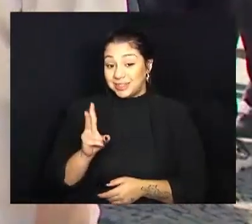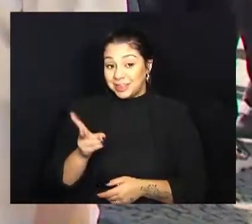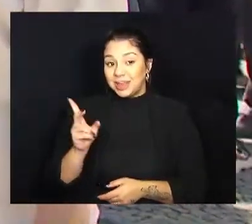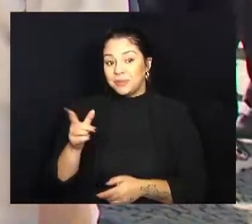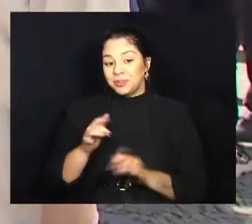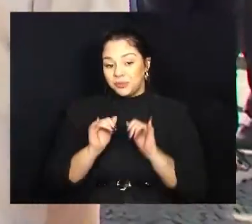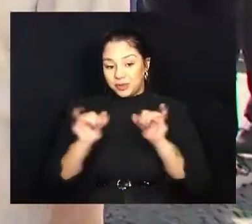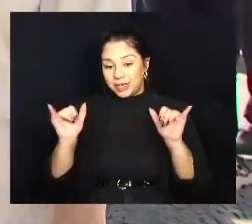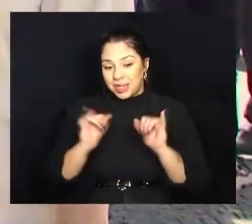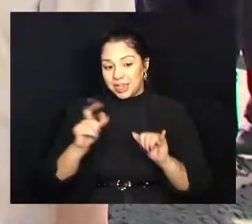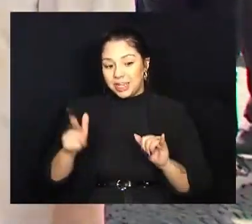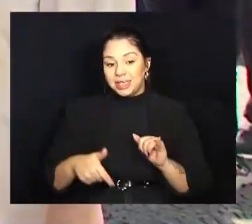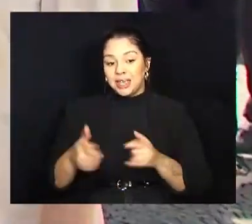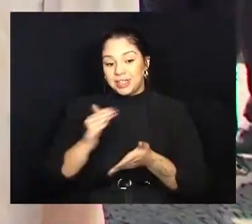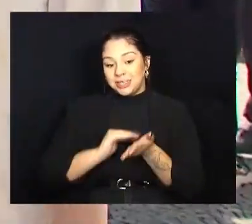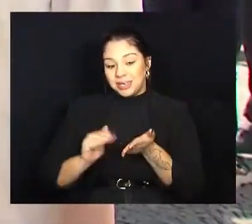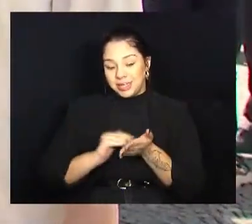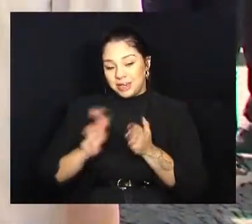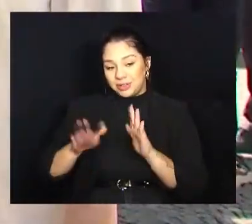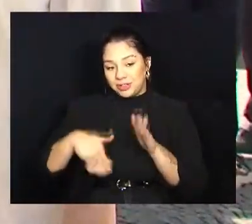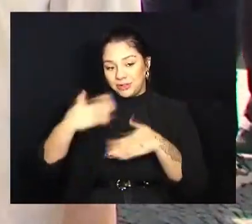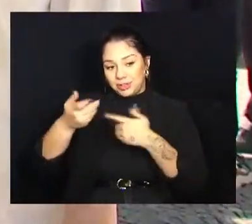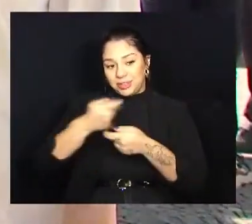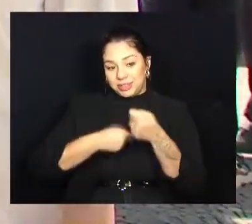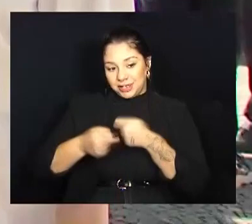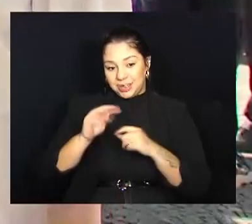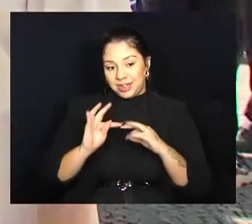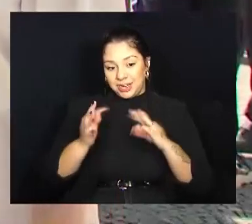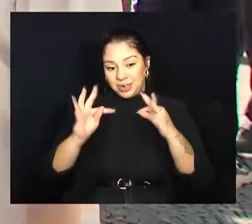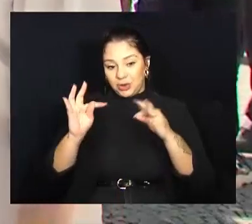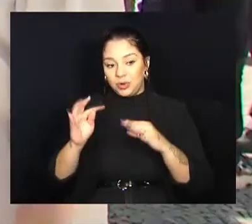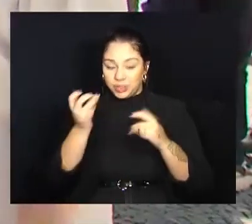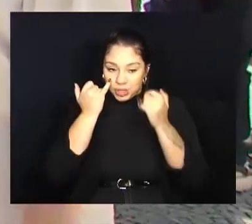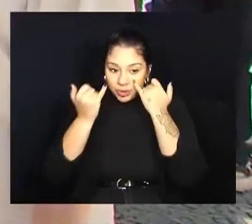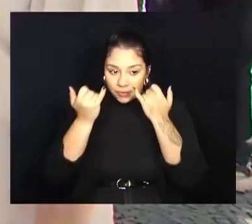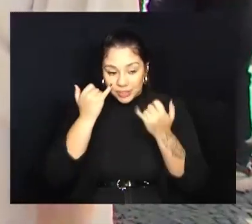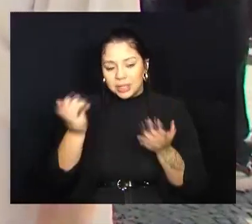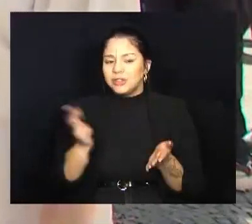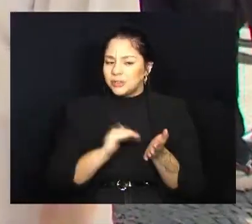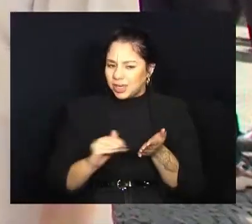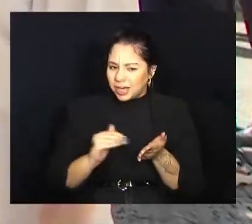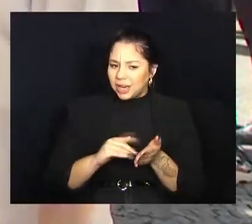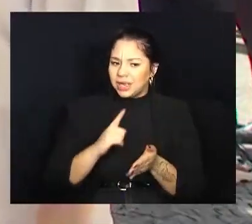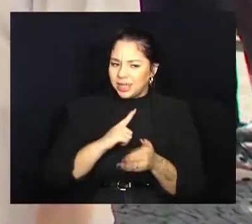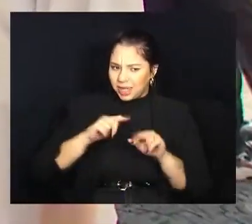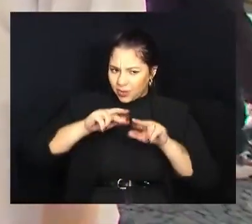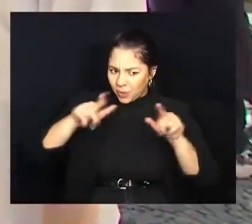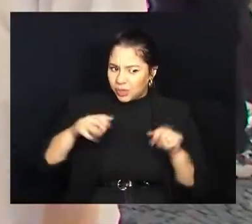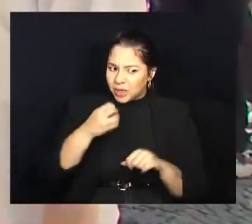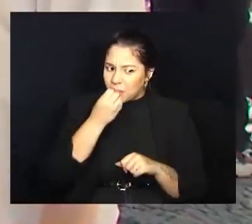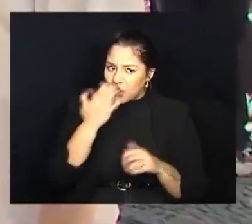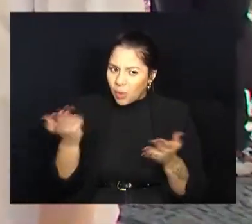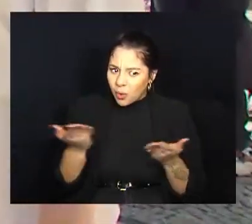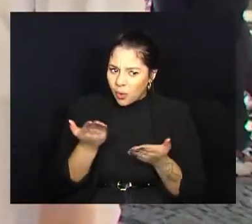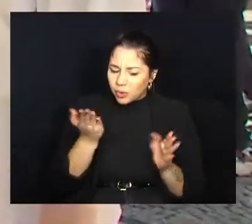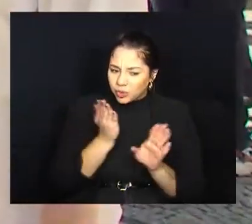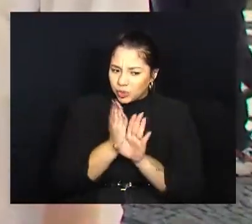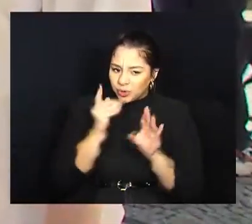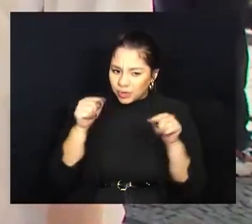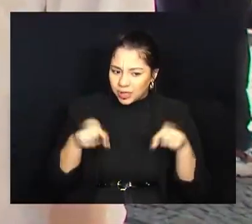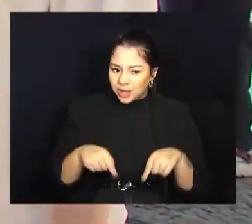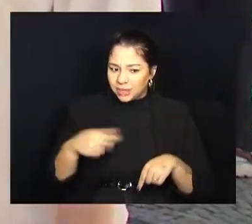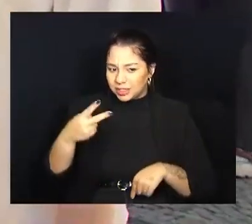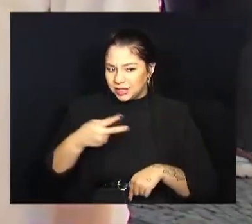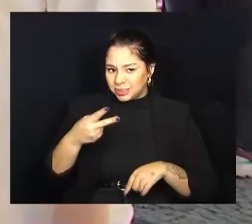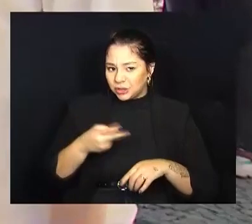de Desenvolvimento Econômico, Tecnologia e Inovação. Secretária, tem muita coisa boa pra gente ver hoje aqui no segundo Festival Campinas